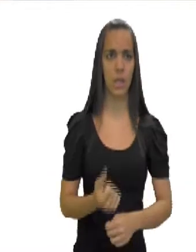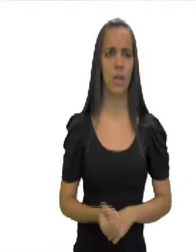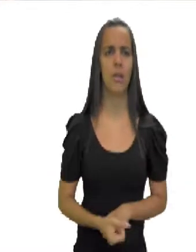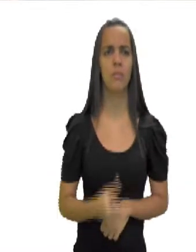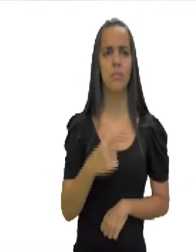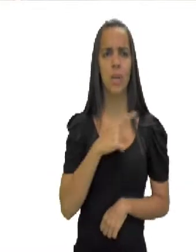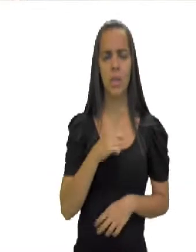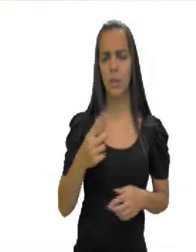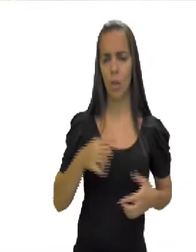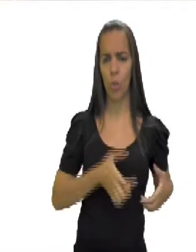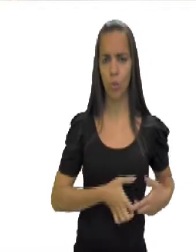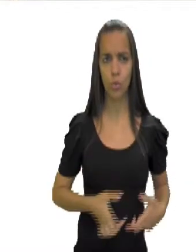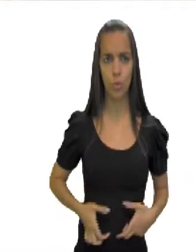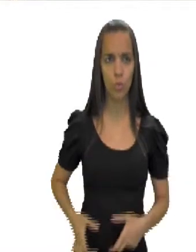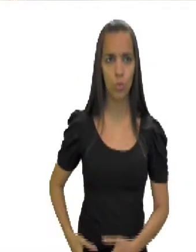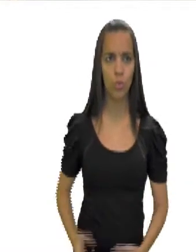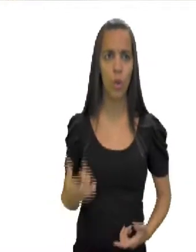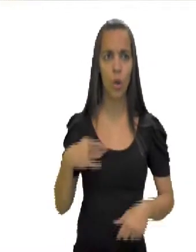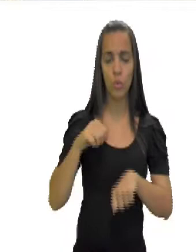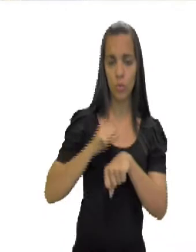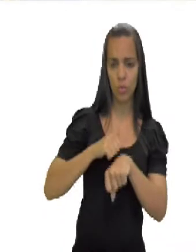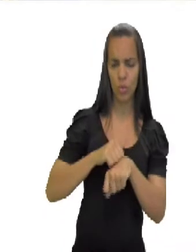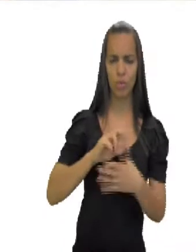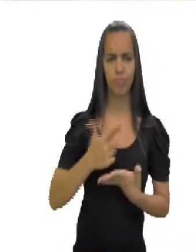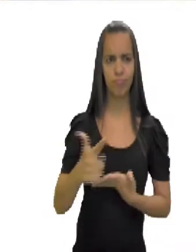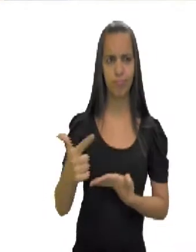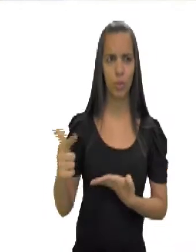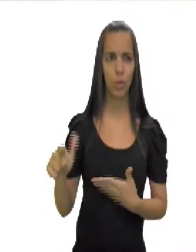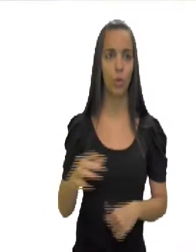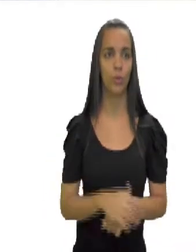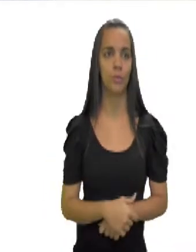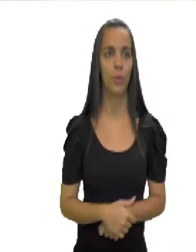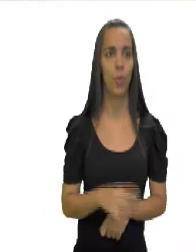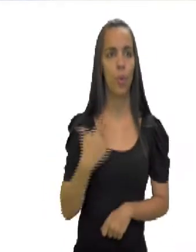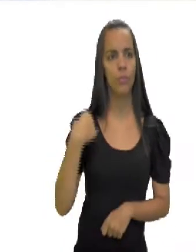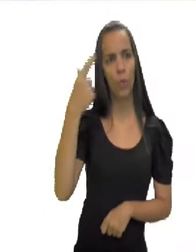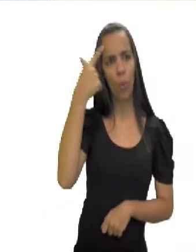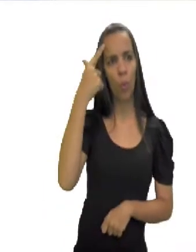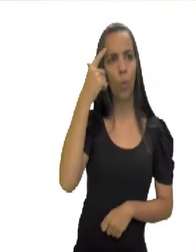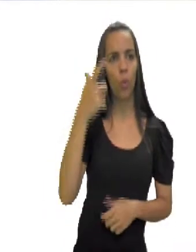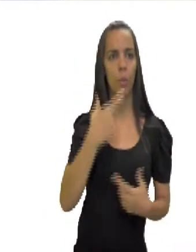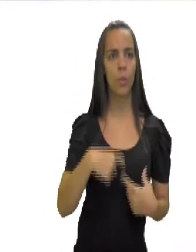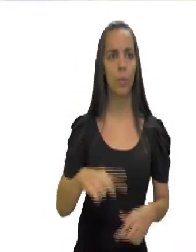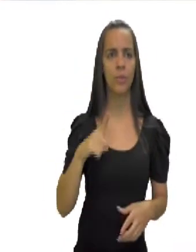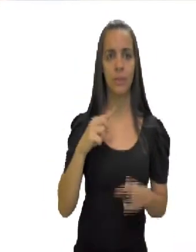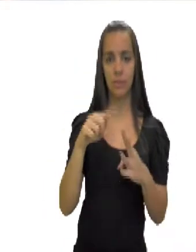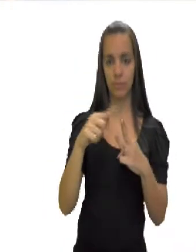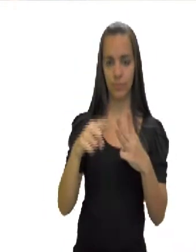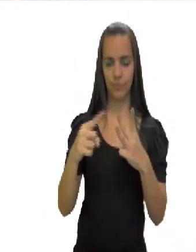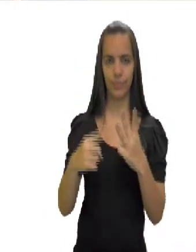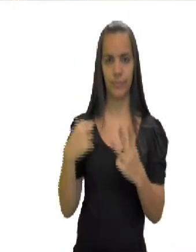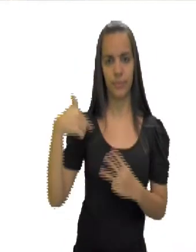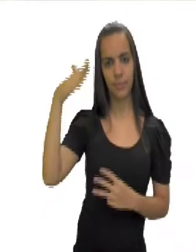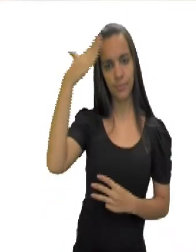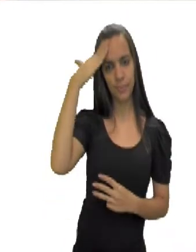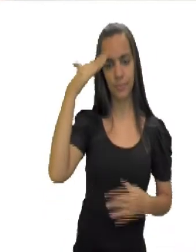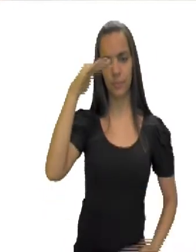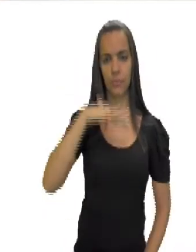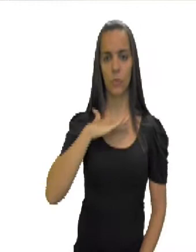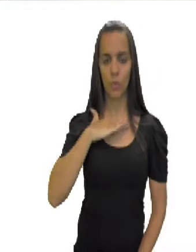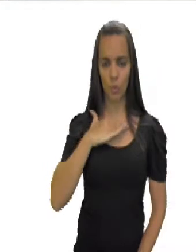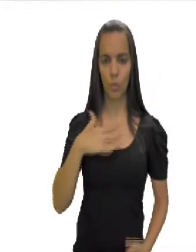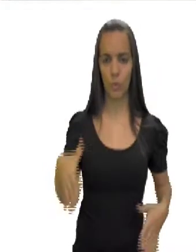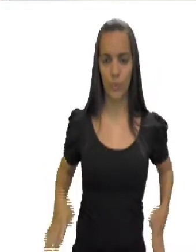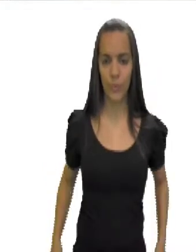possui três partes, que é a cabeça, o tronco e os membros.